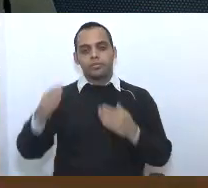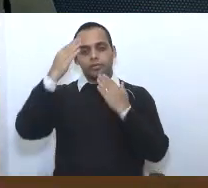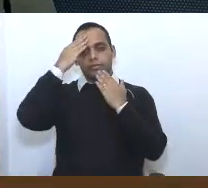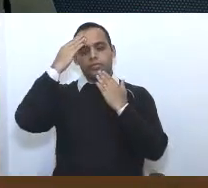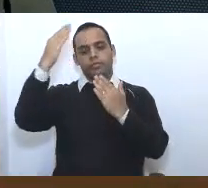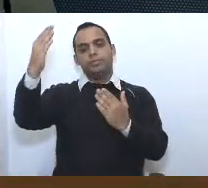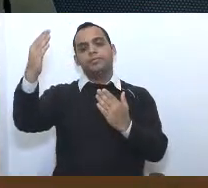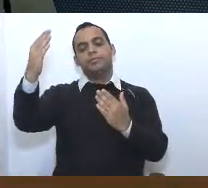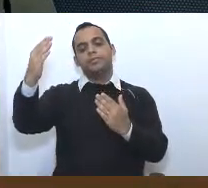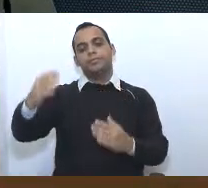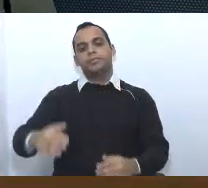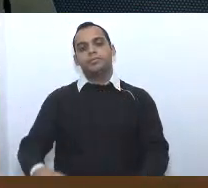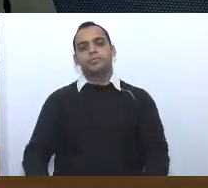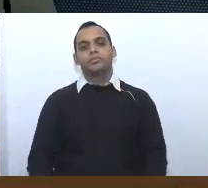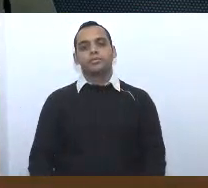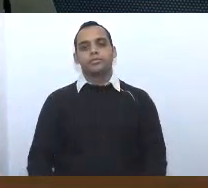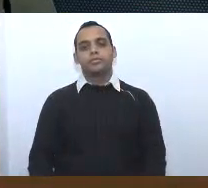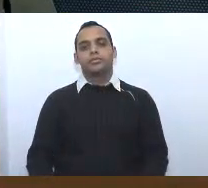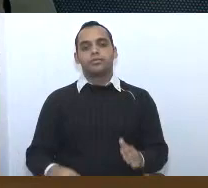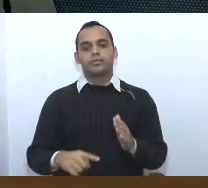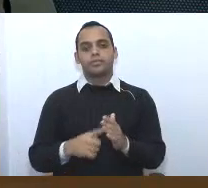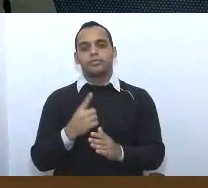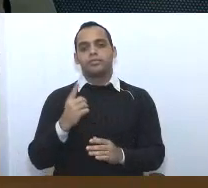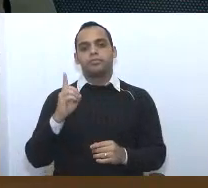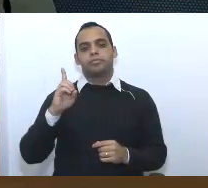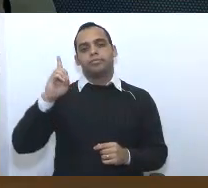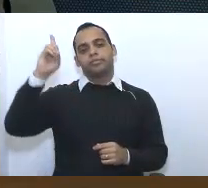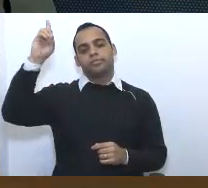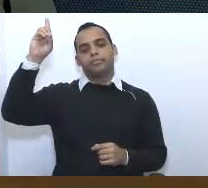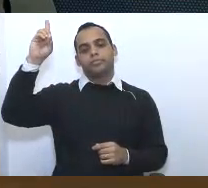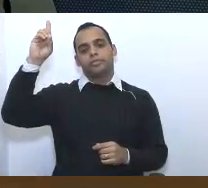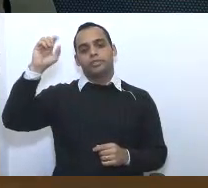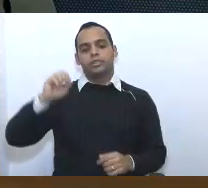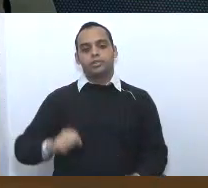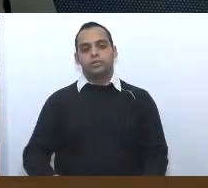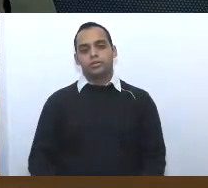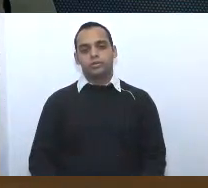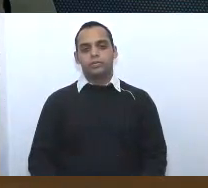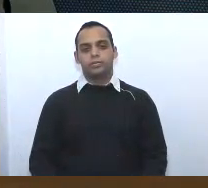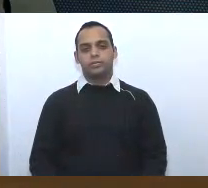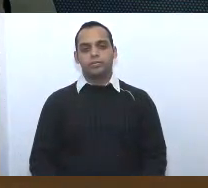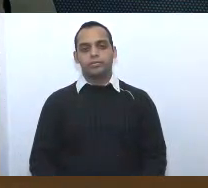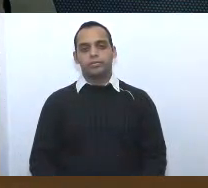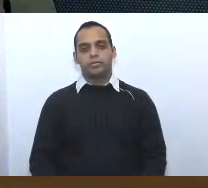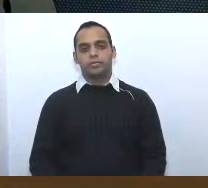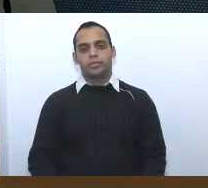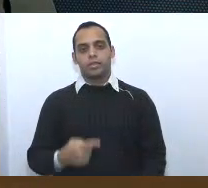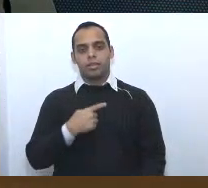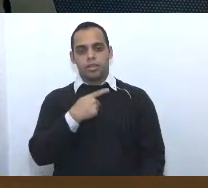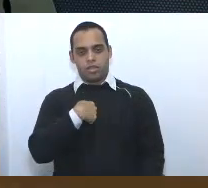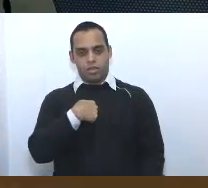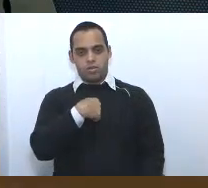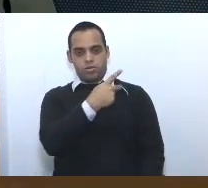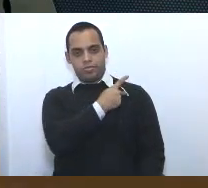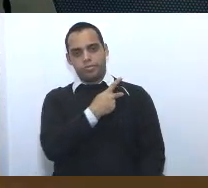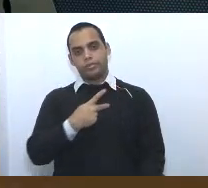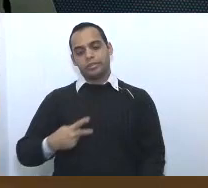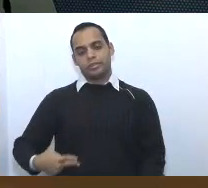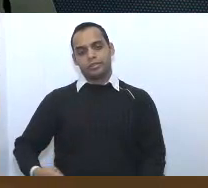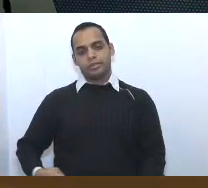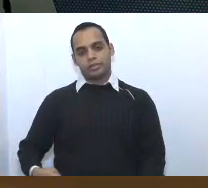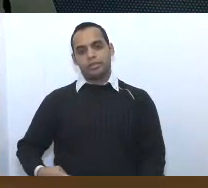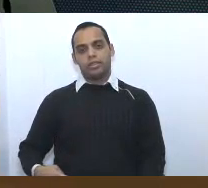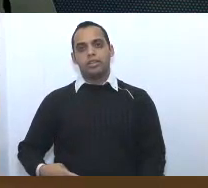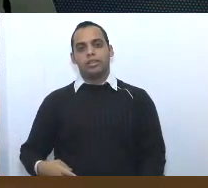Agradecer primeiramente a Deus, realmente, doutor Carniti, por poder presidir uma mesa, poder